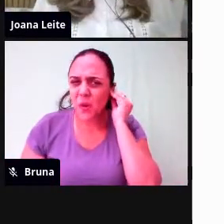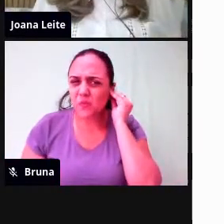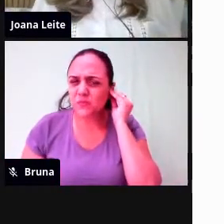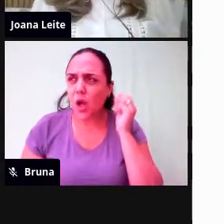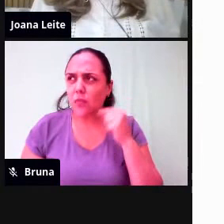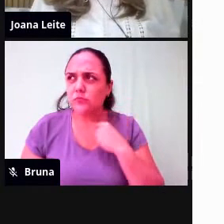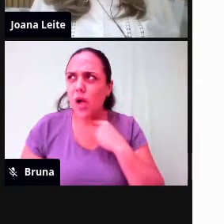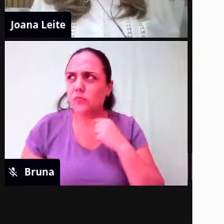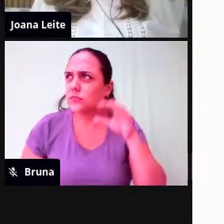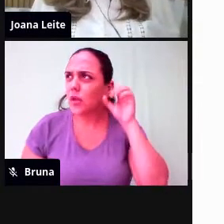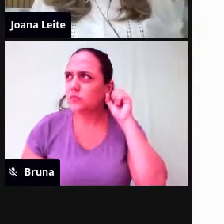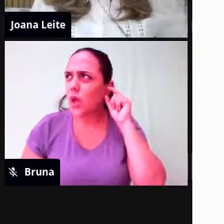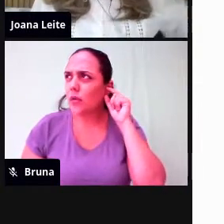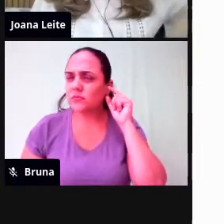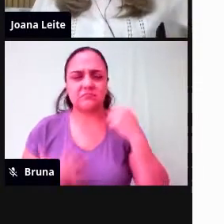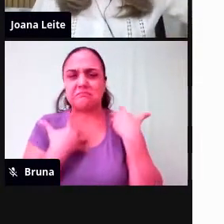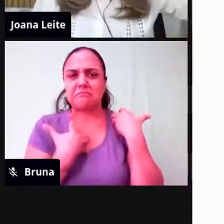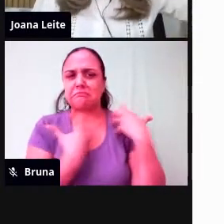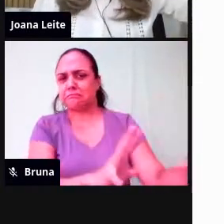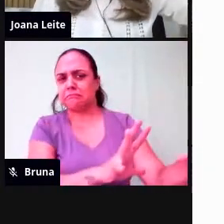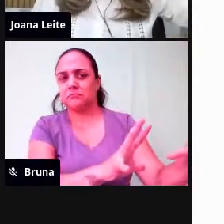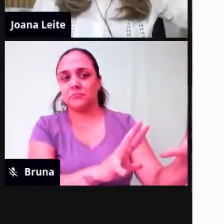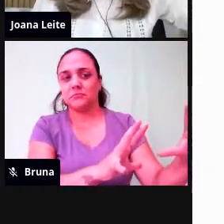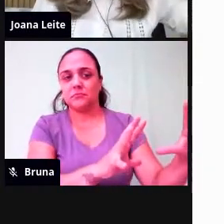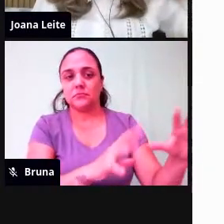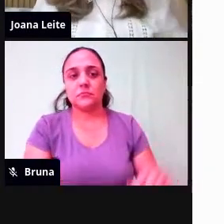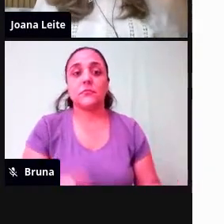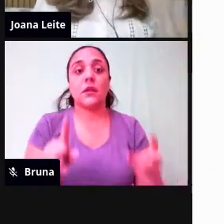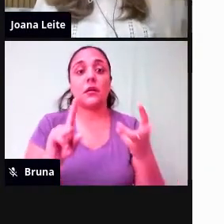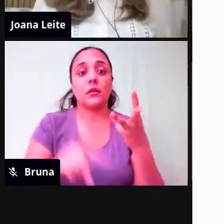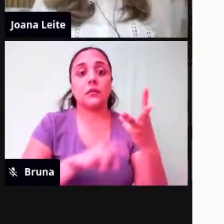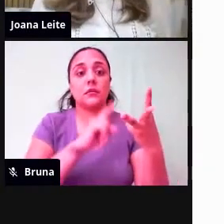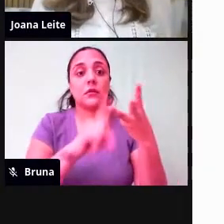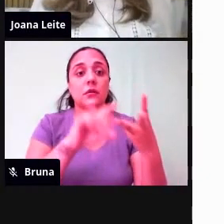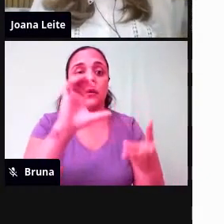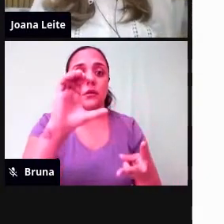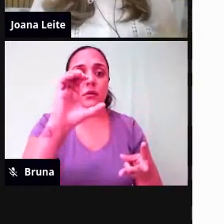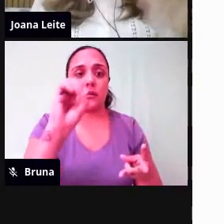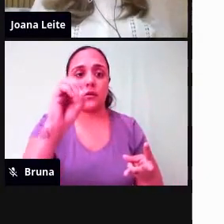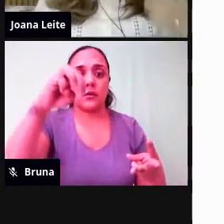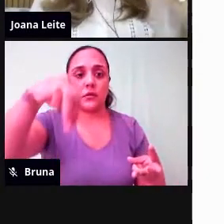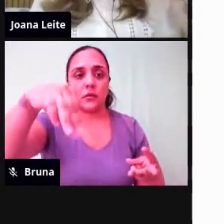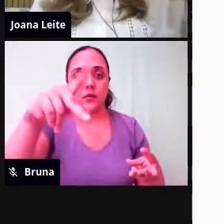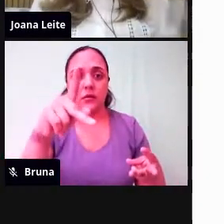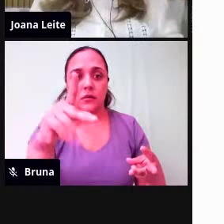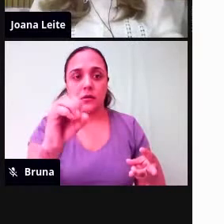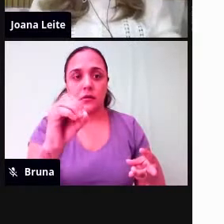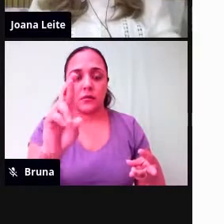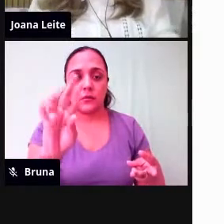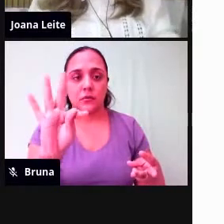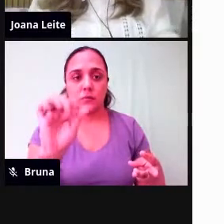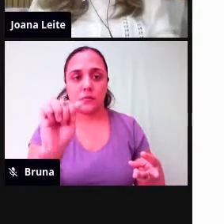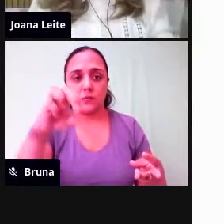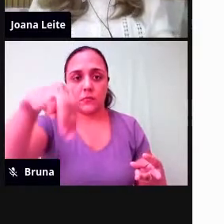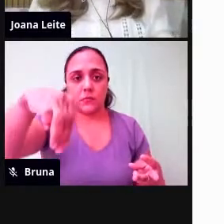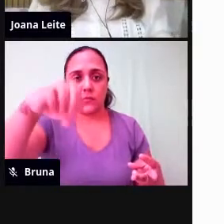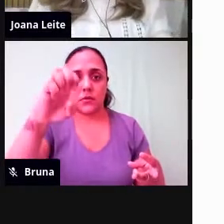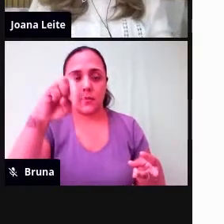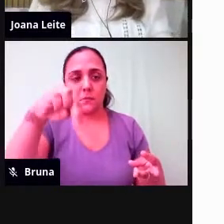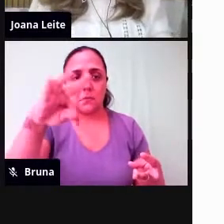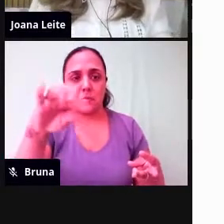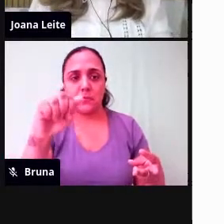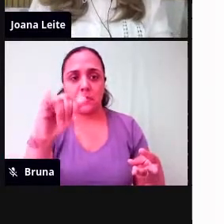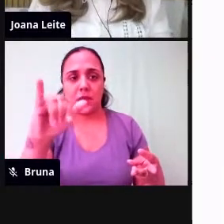atrapalha muito na aceitação dos alimentos. E tem questões comportamentais também, né, que também vão influenciar